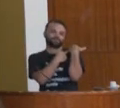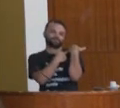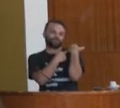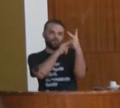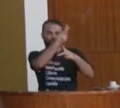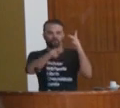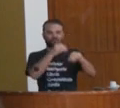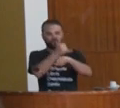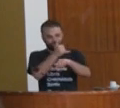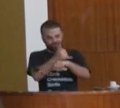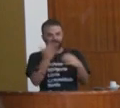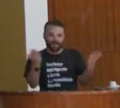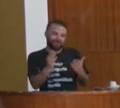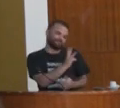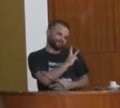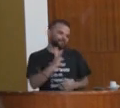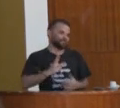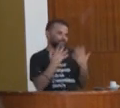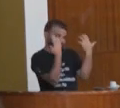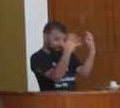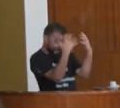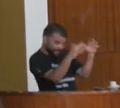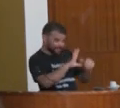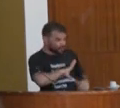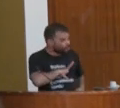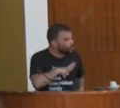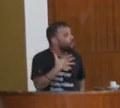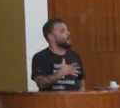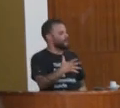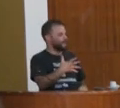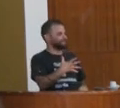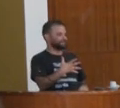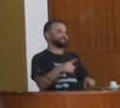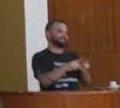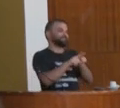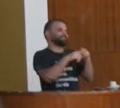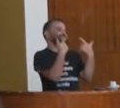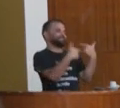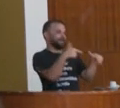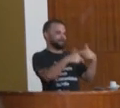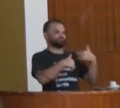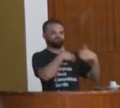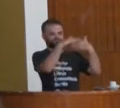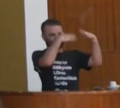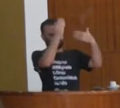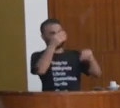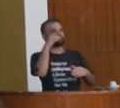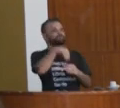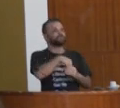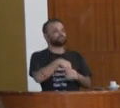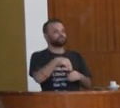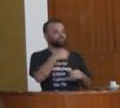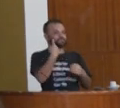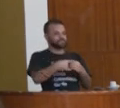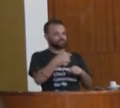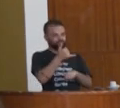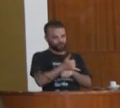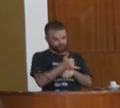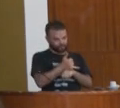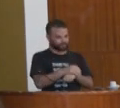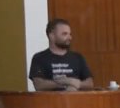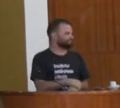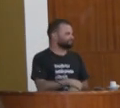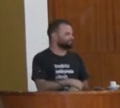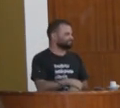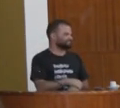com deficiência. Então, pastor Rocha, parabéns pela coragem e pelo trabalho que vem desenvolvendo na cidade de Volta Redonda. Muito